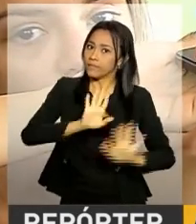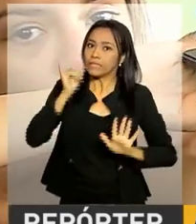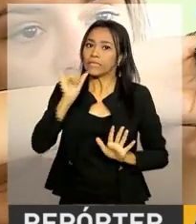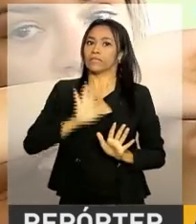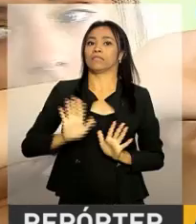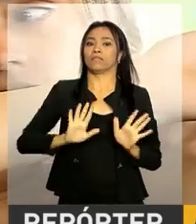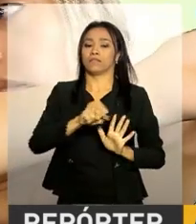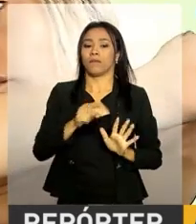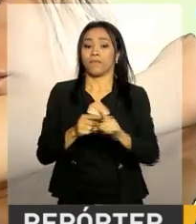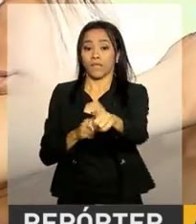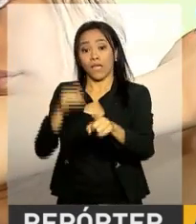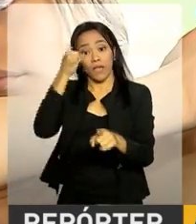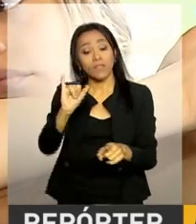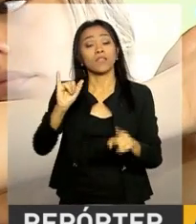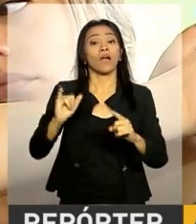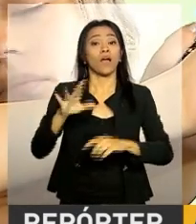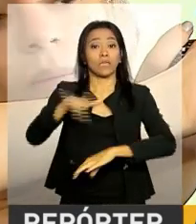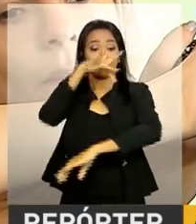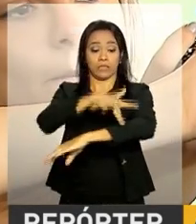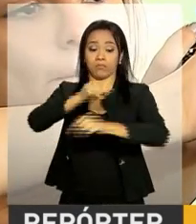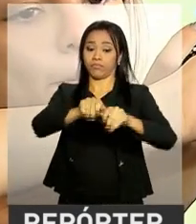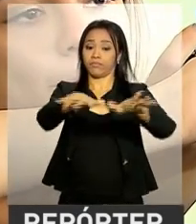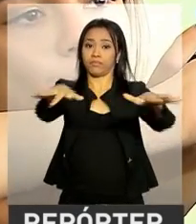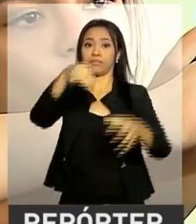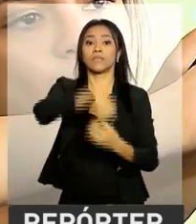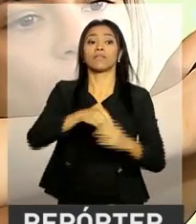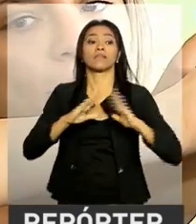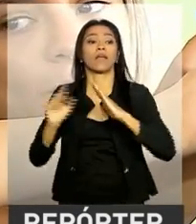o combate ao vetor nas nossas casas, porque hoje é a melhor forma, é a prevenção.